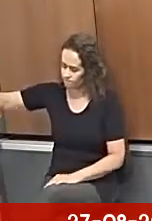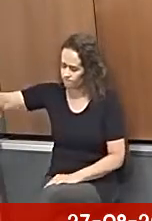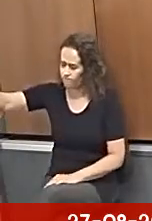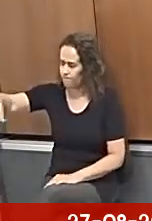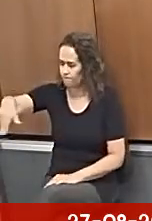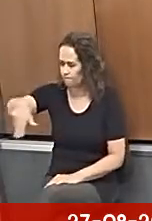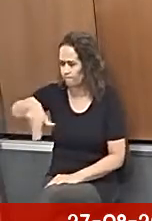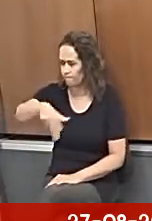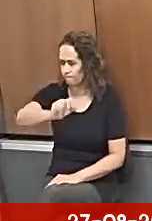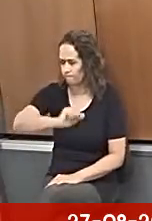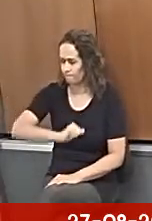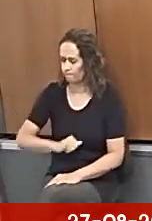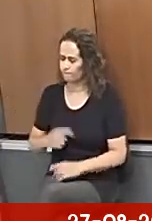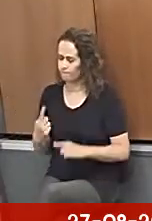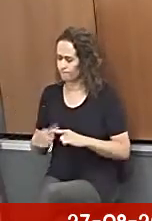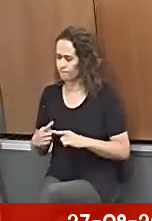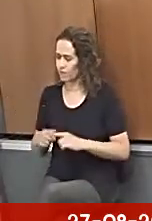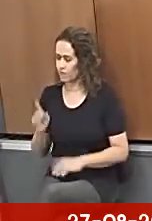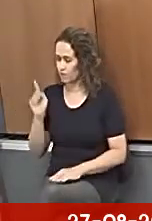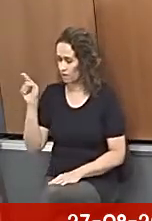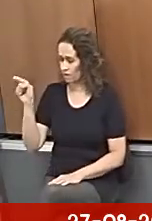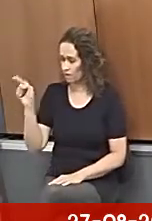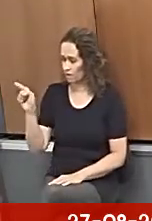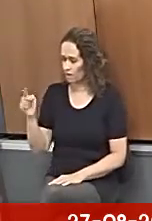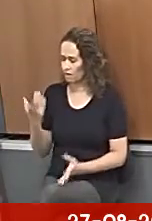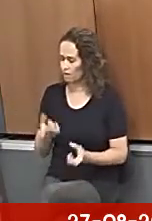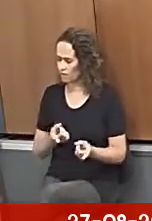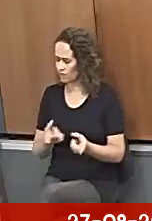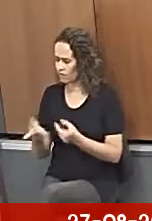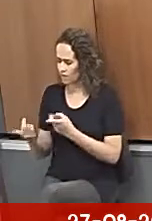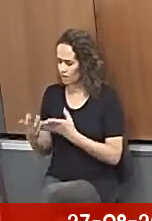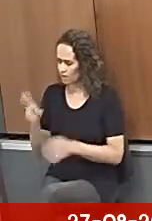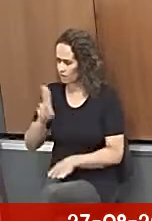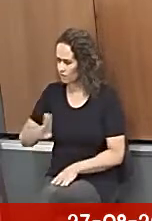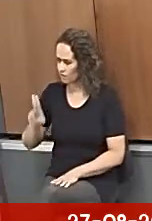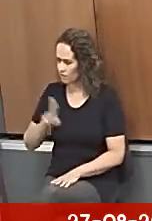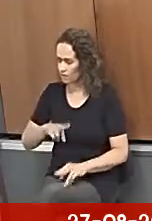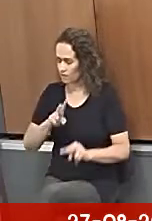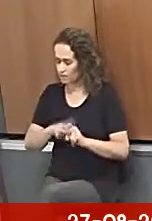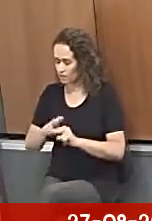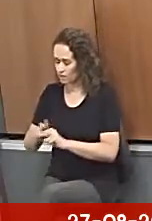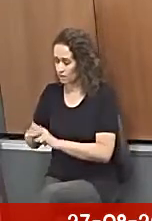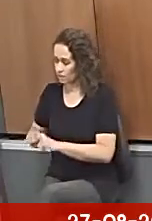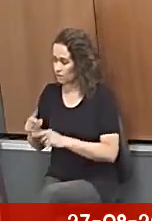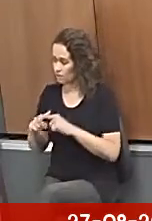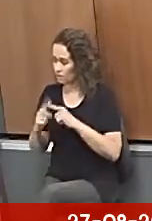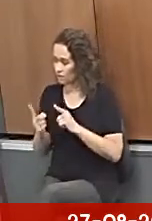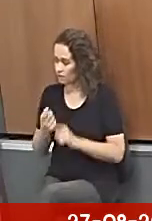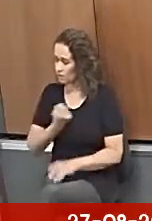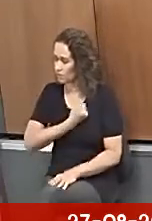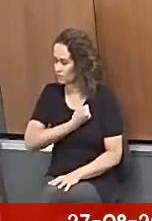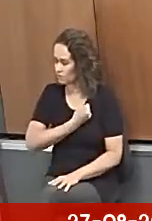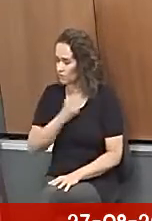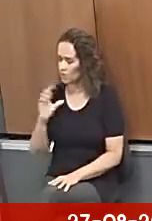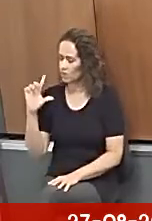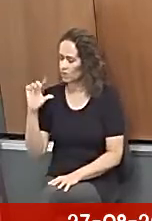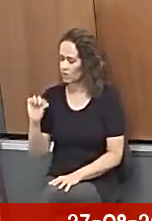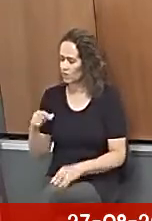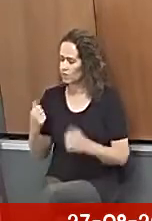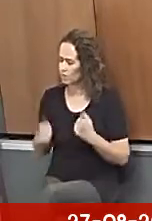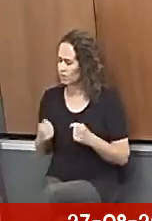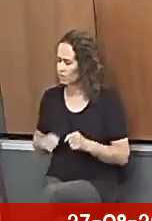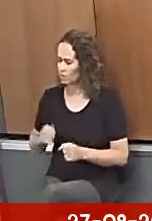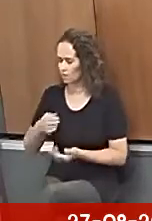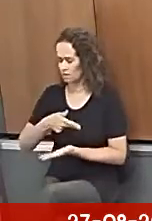das cadeiras que eles oferecem inclusive em número insuficiente nós temos esse relato então eu tive que descer passar por baixo